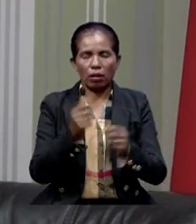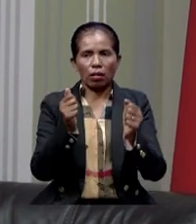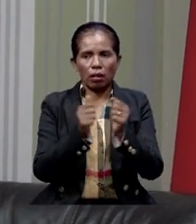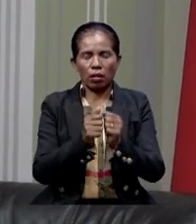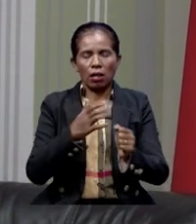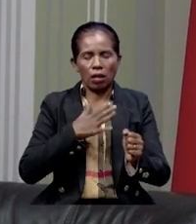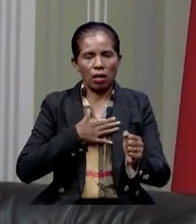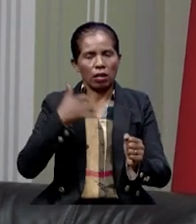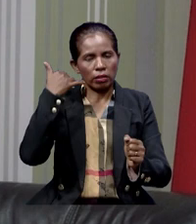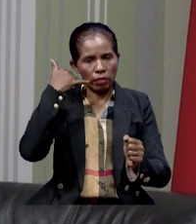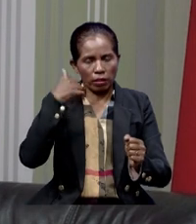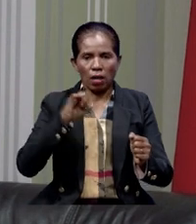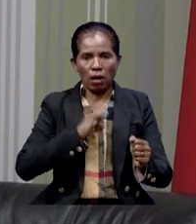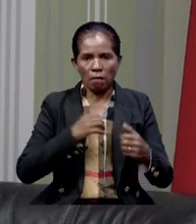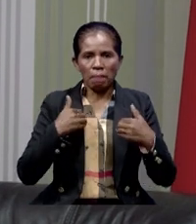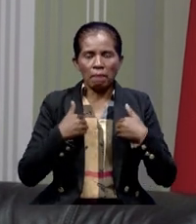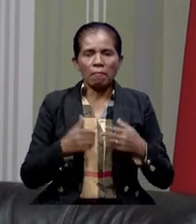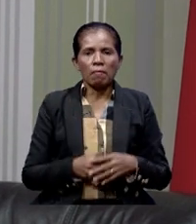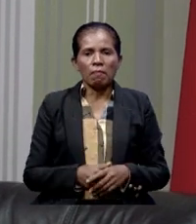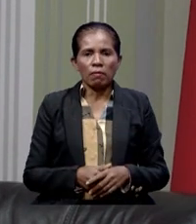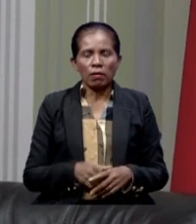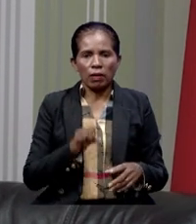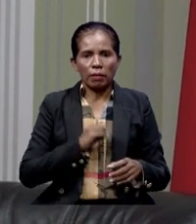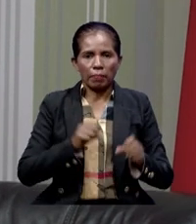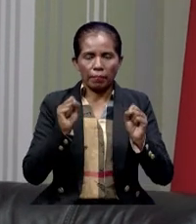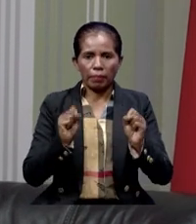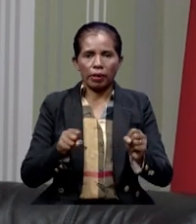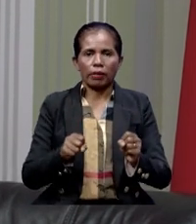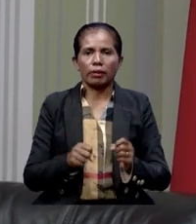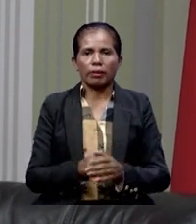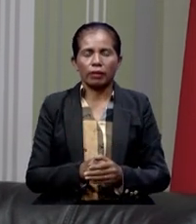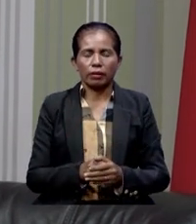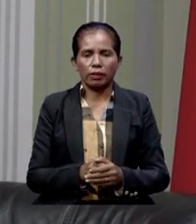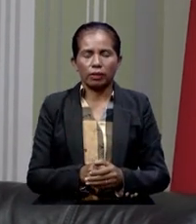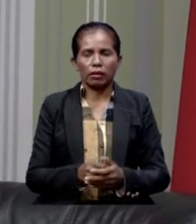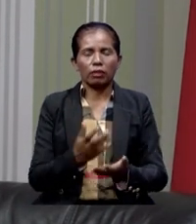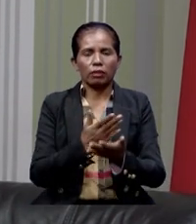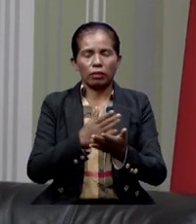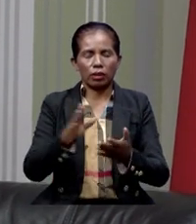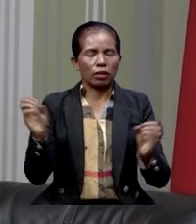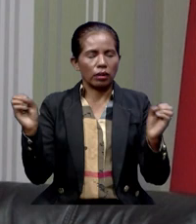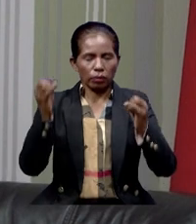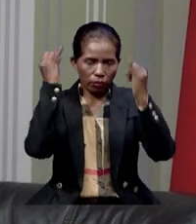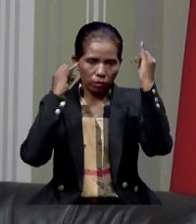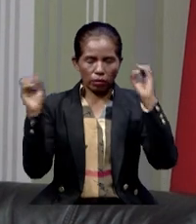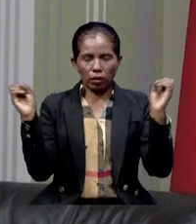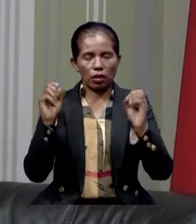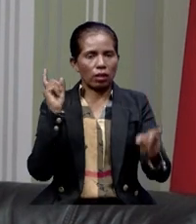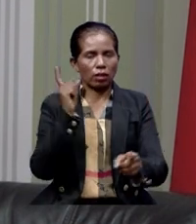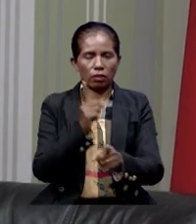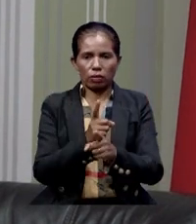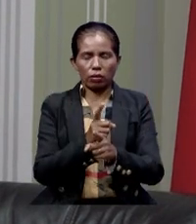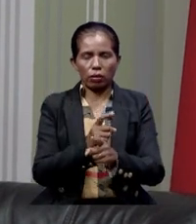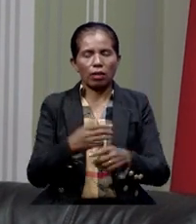no telefone neve how ia. Então bele hamoso desinformação, bele hamoso fake news,